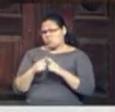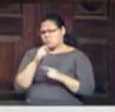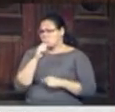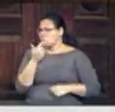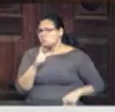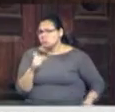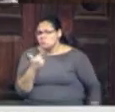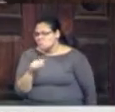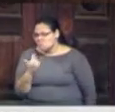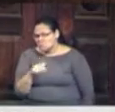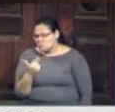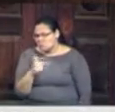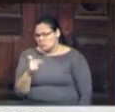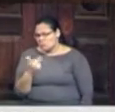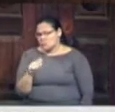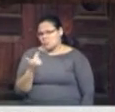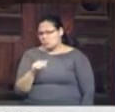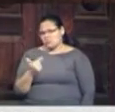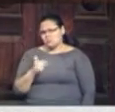tem.